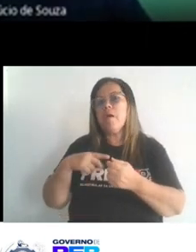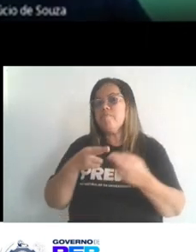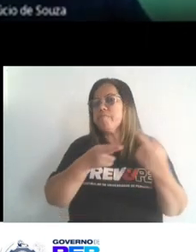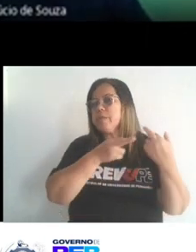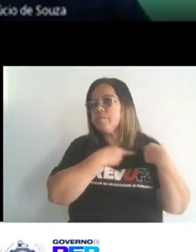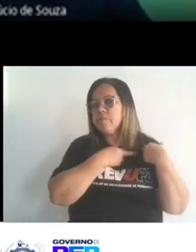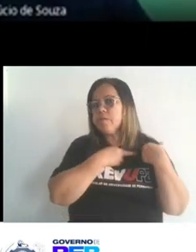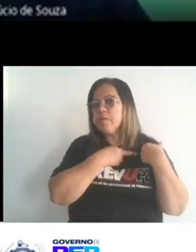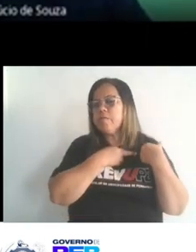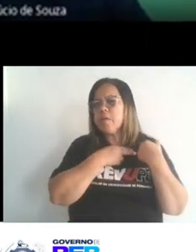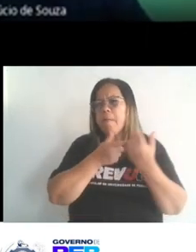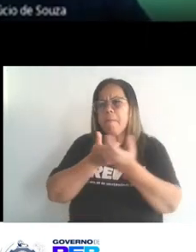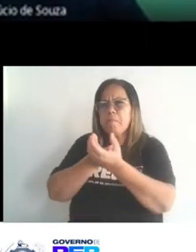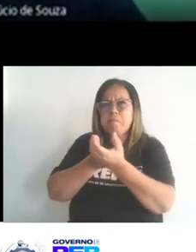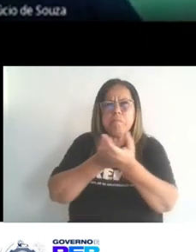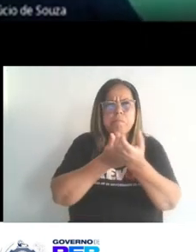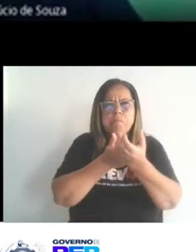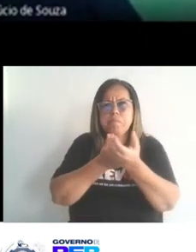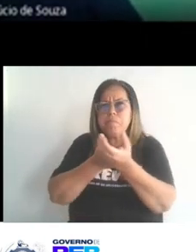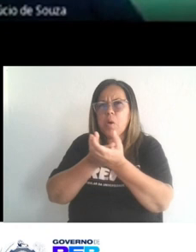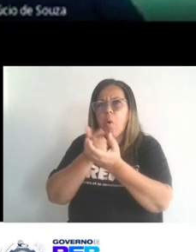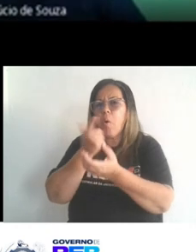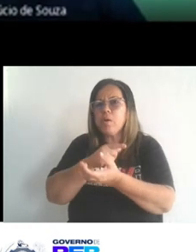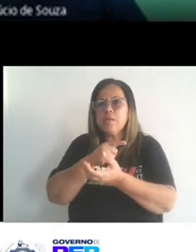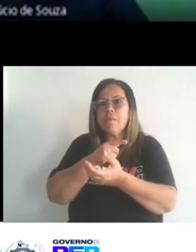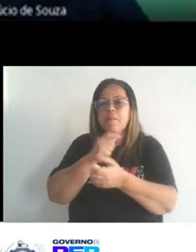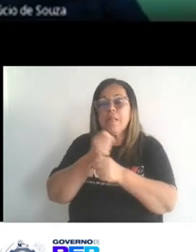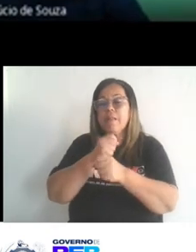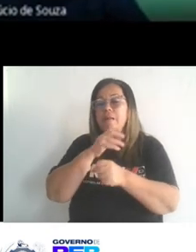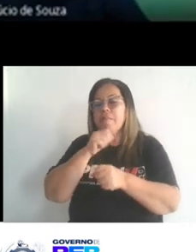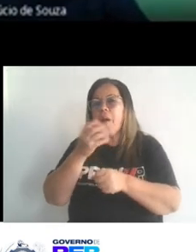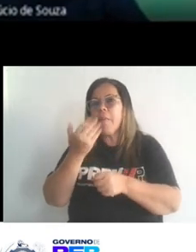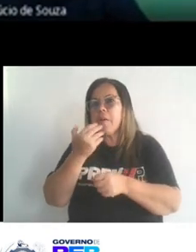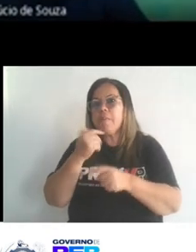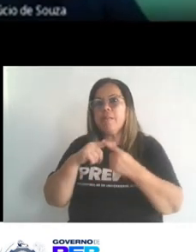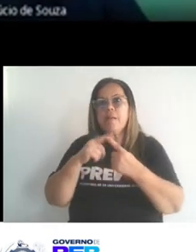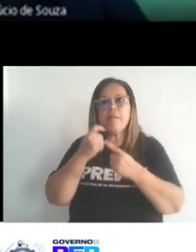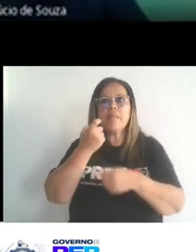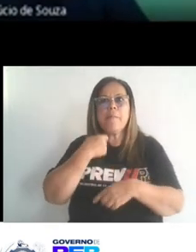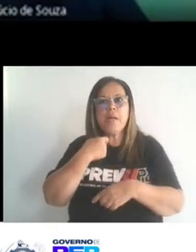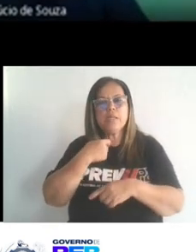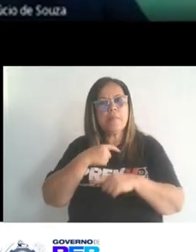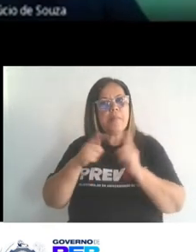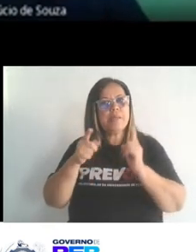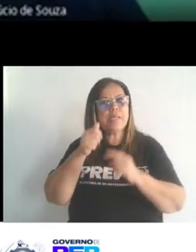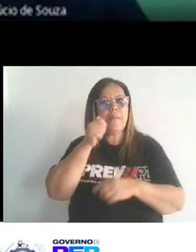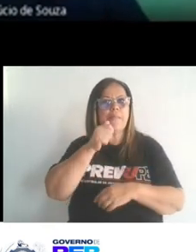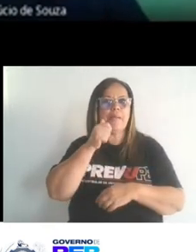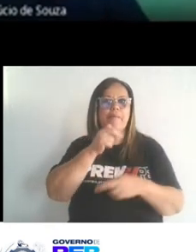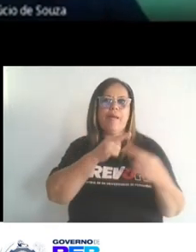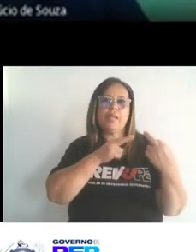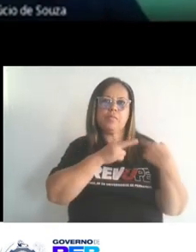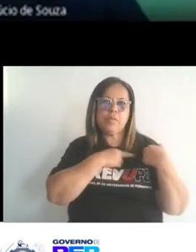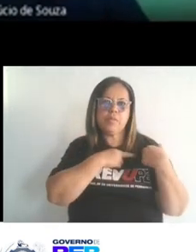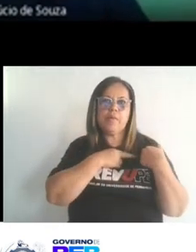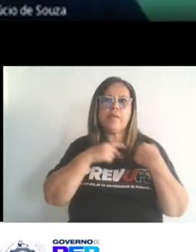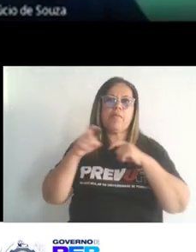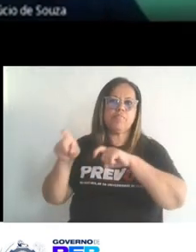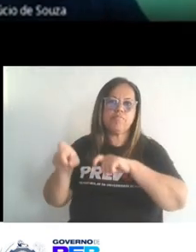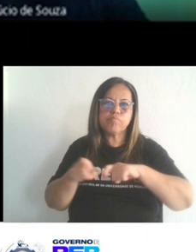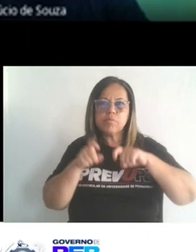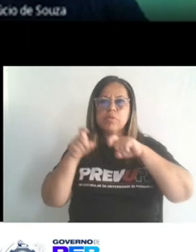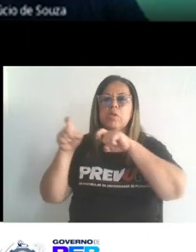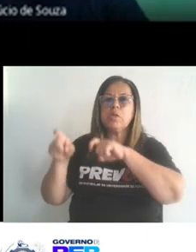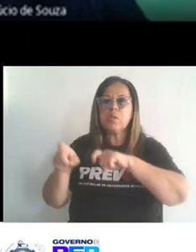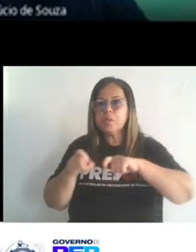pesca e as mulheres dos trabalhos domésticos e da agricultura que geralmente praticavam a agricultura